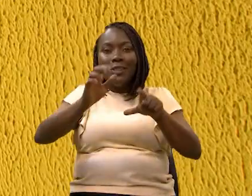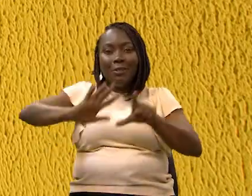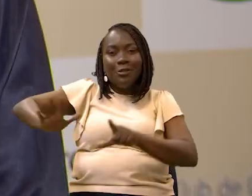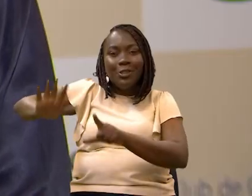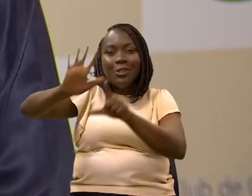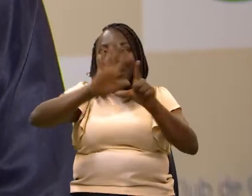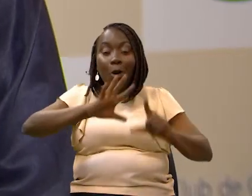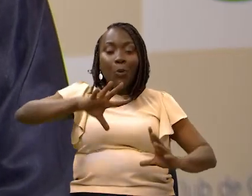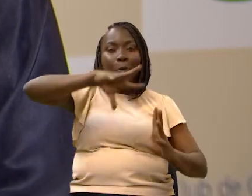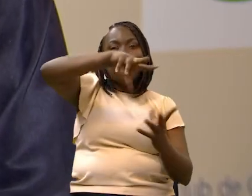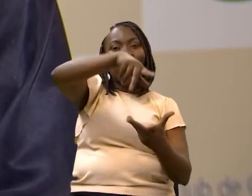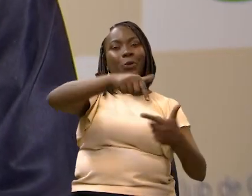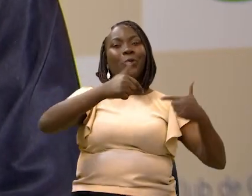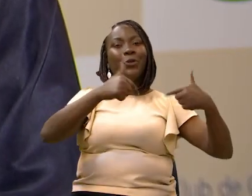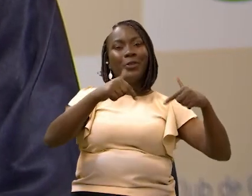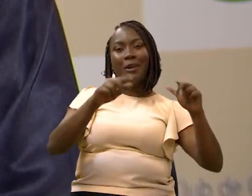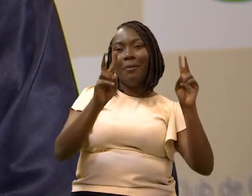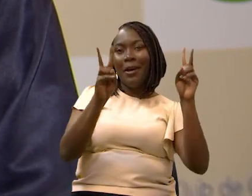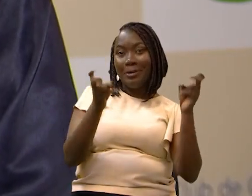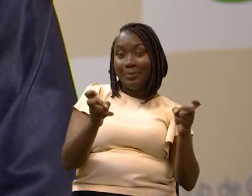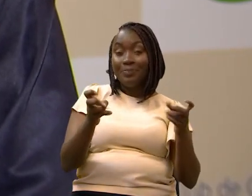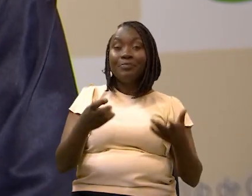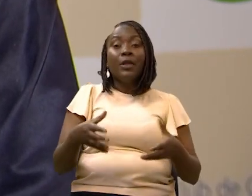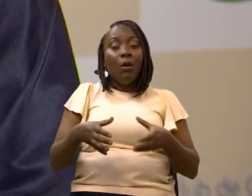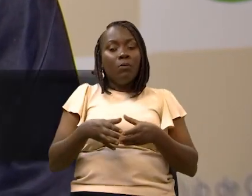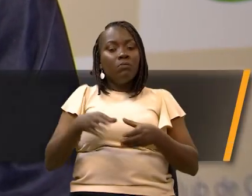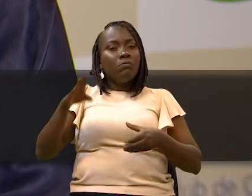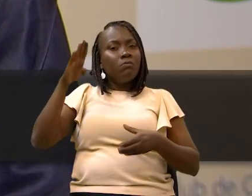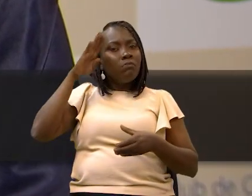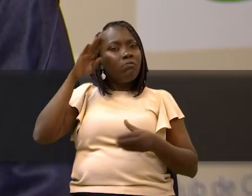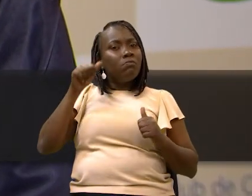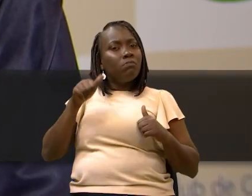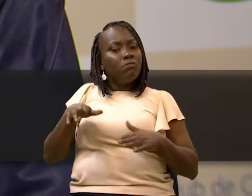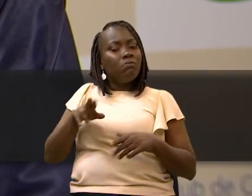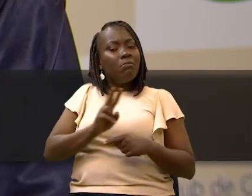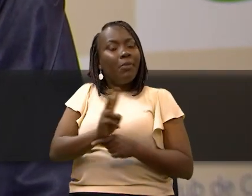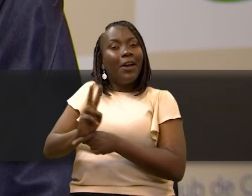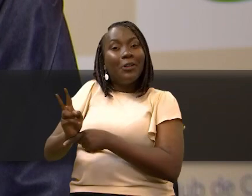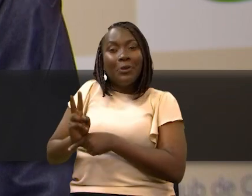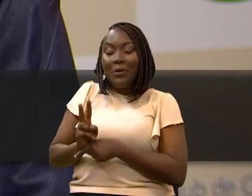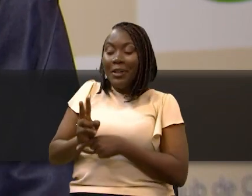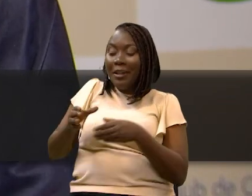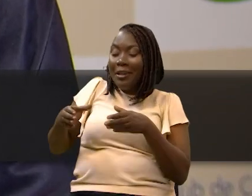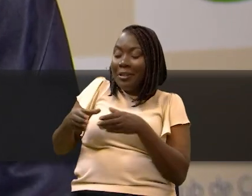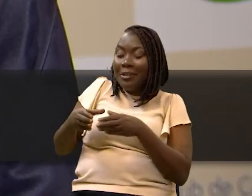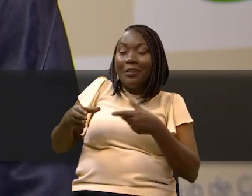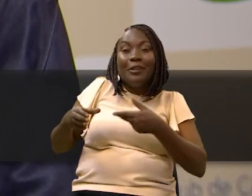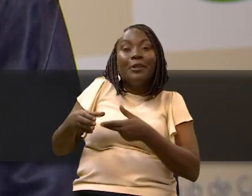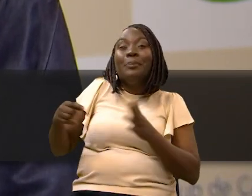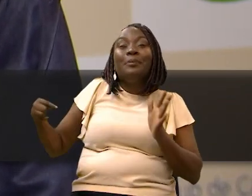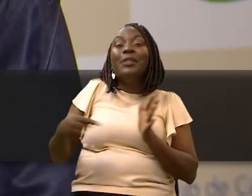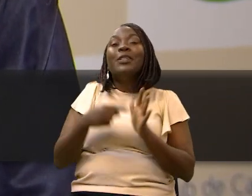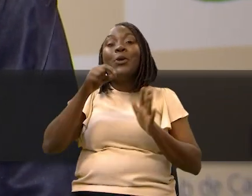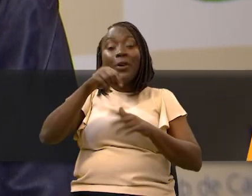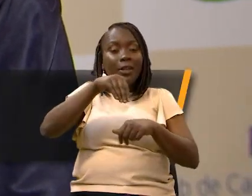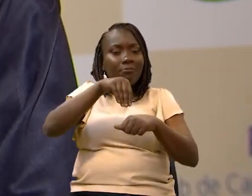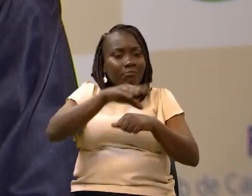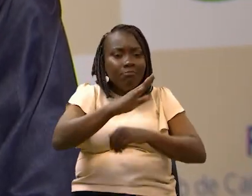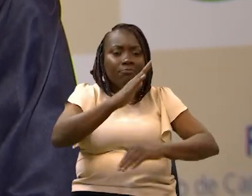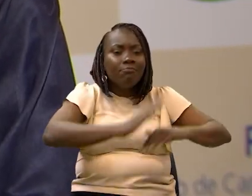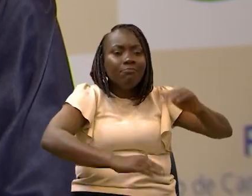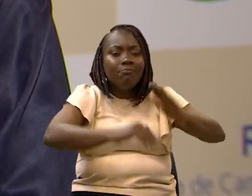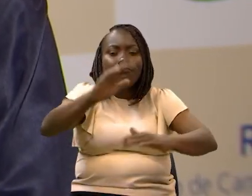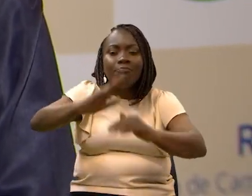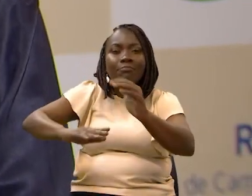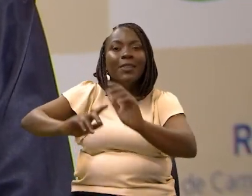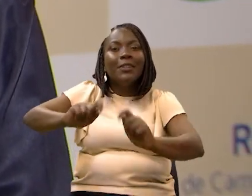Trabalho. O Patrulheiros tem 58 anos. A missão do Patrulheiros é preparar jovens e